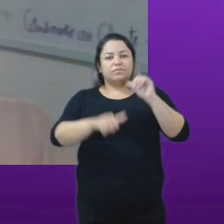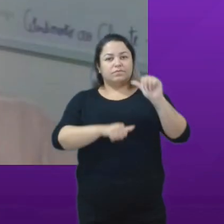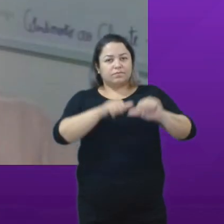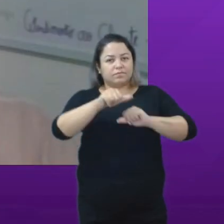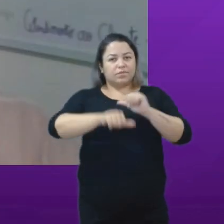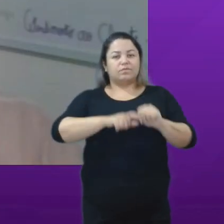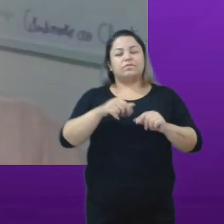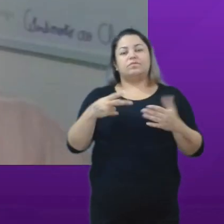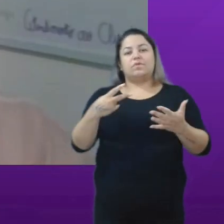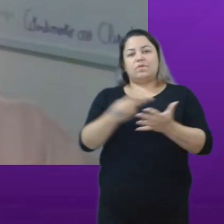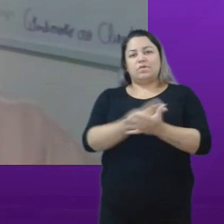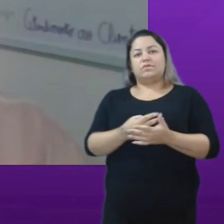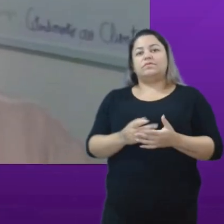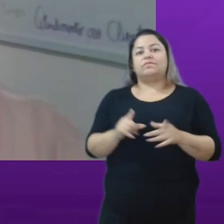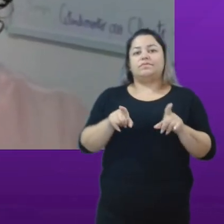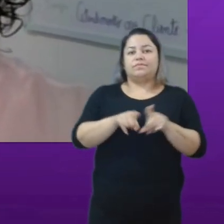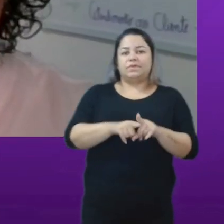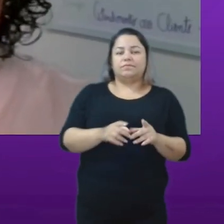cenário também.